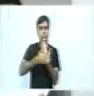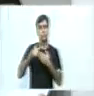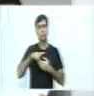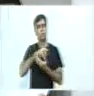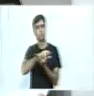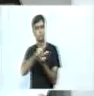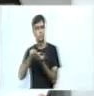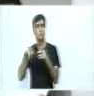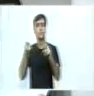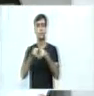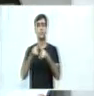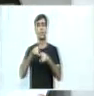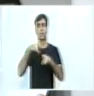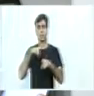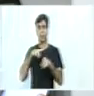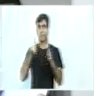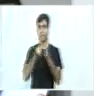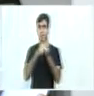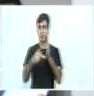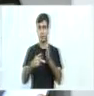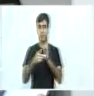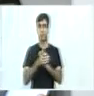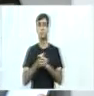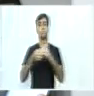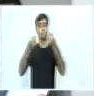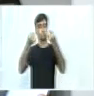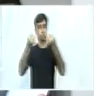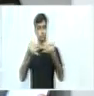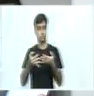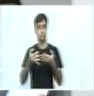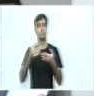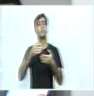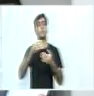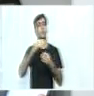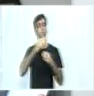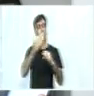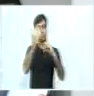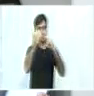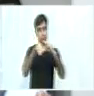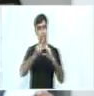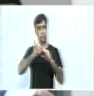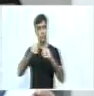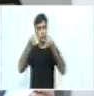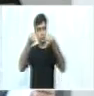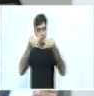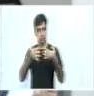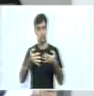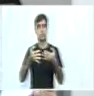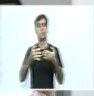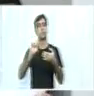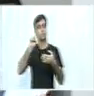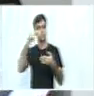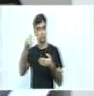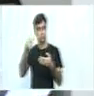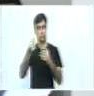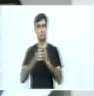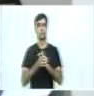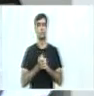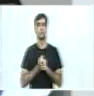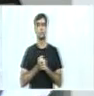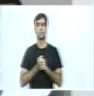os mesmos serviços, sendo que encaminharemos estas informações oportunamente.